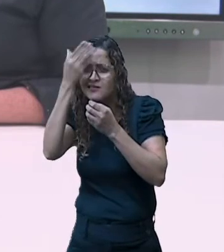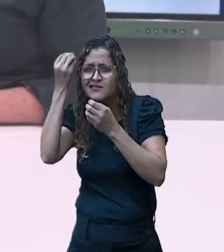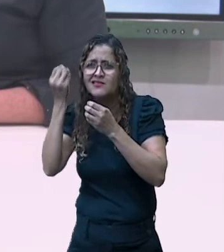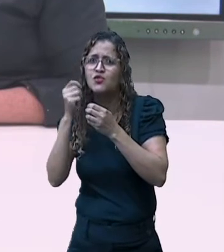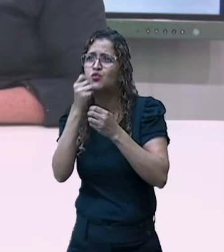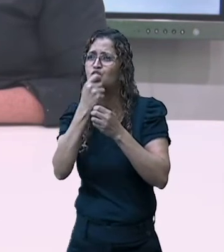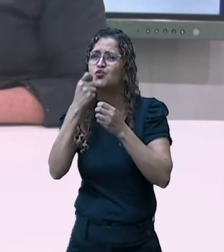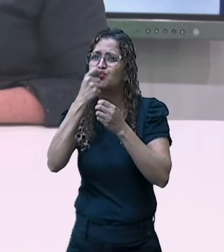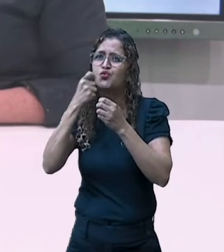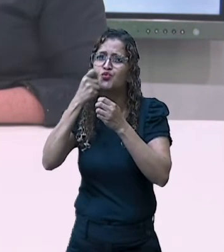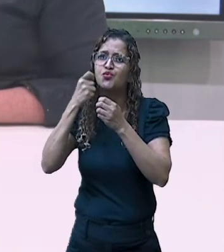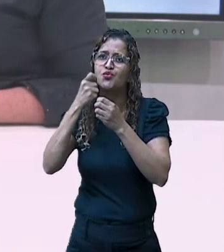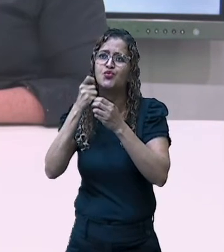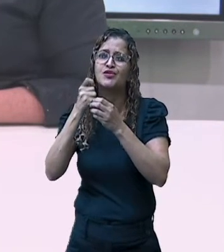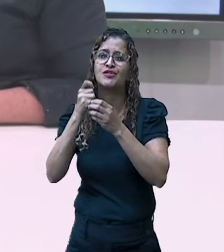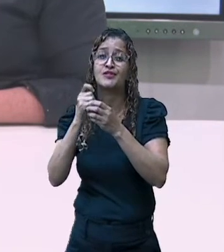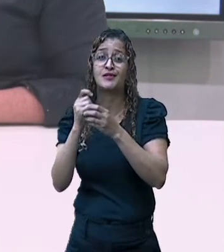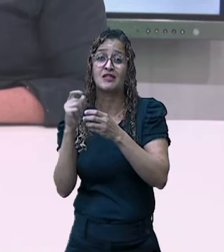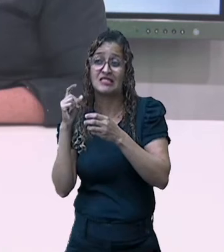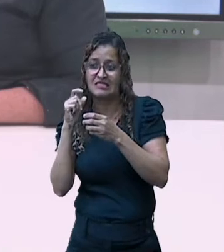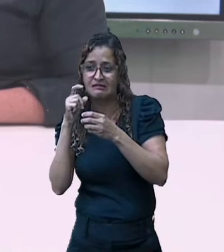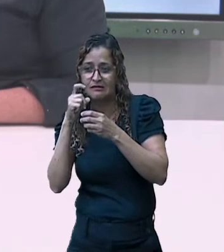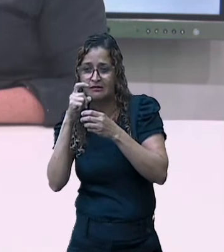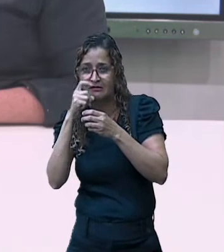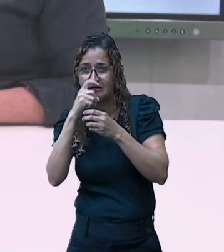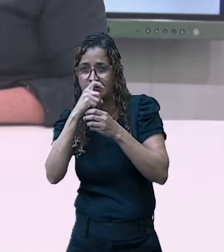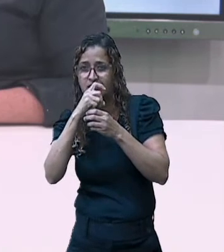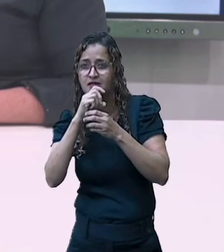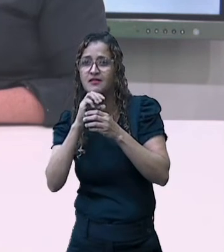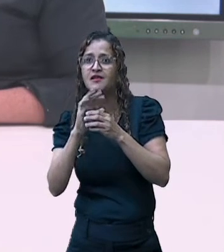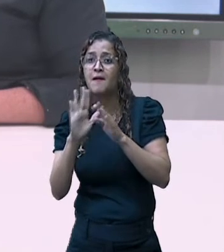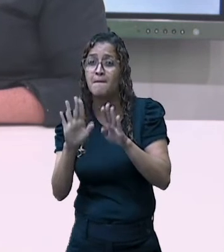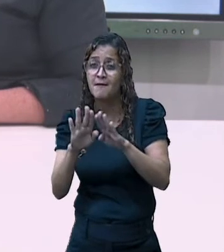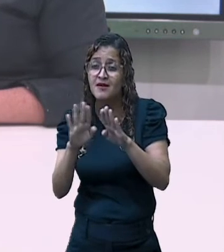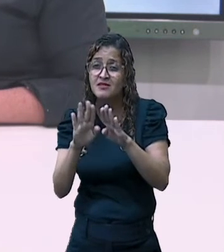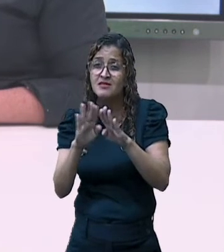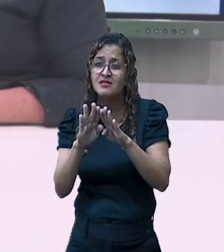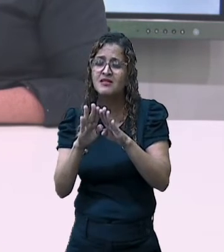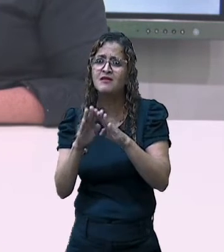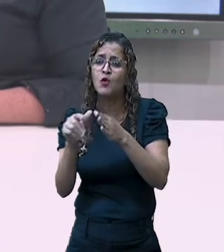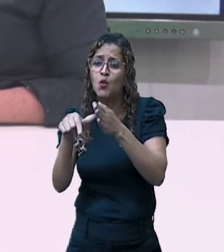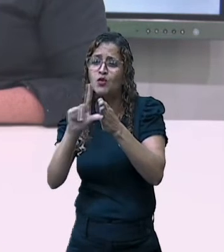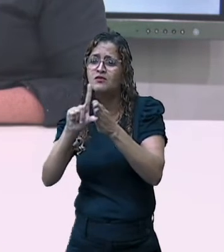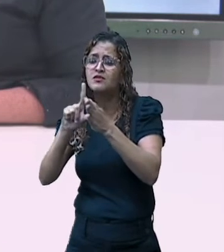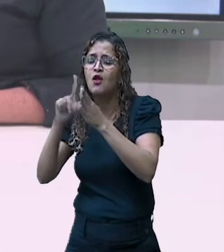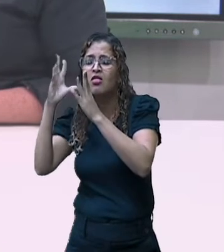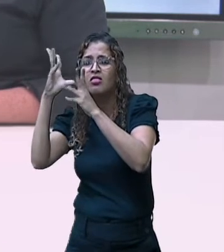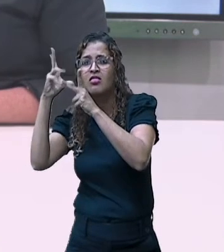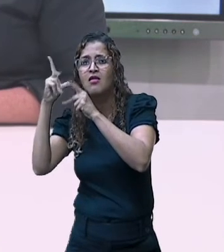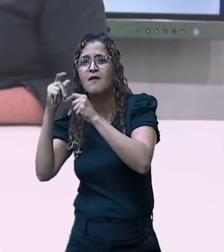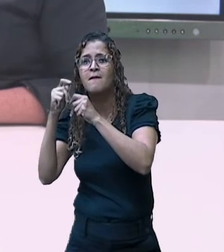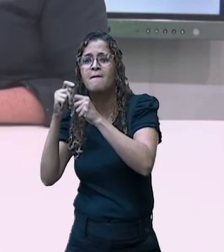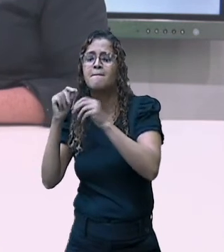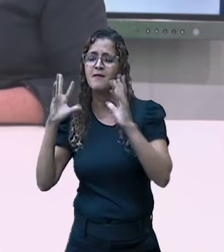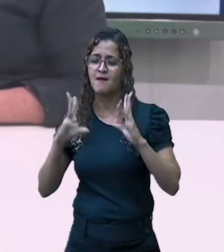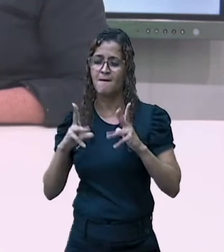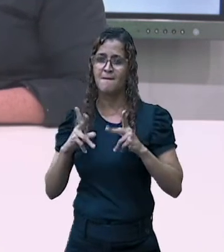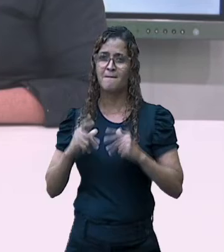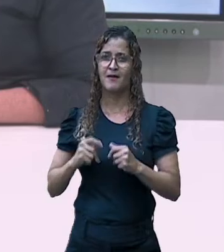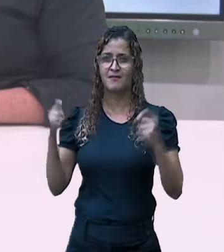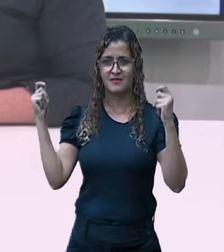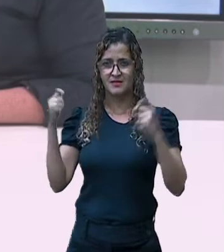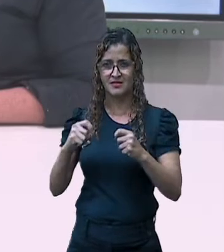ele vai ter muito tempo para trabalhar. Se você higienizar e limpar direitinho antes de dormir, a gente vai diminuir esse risco. Tá